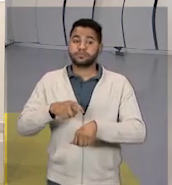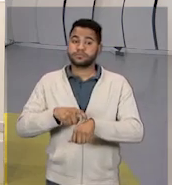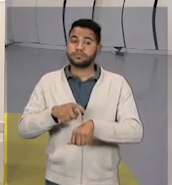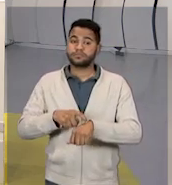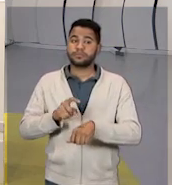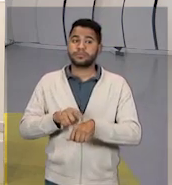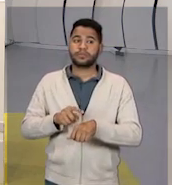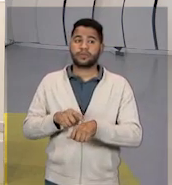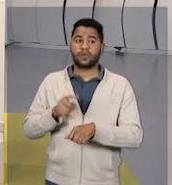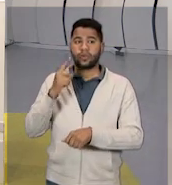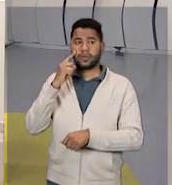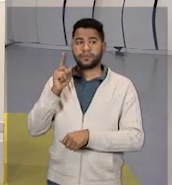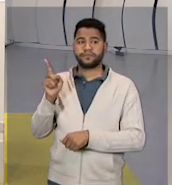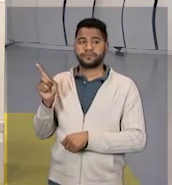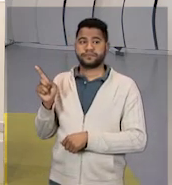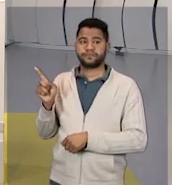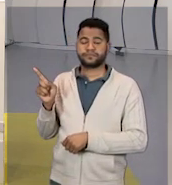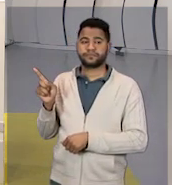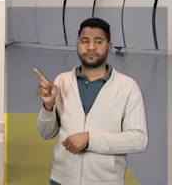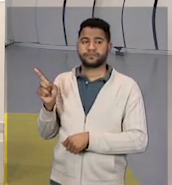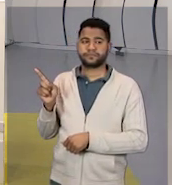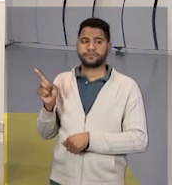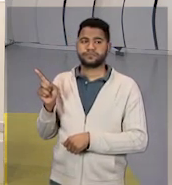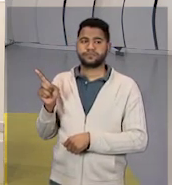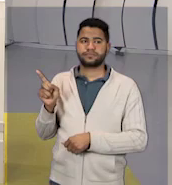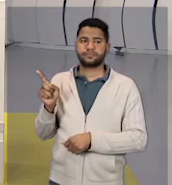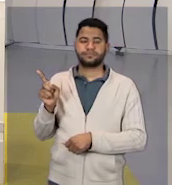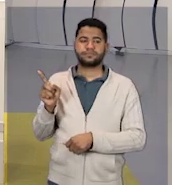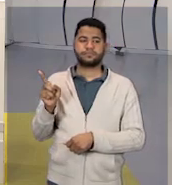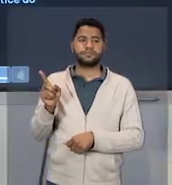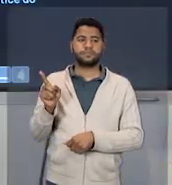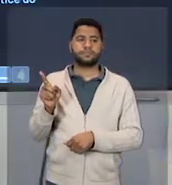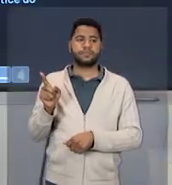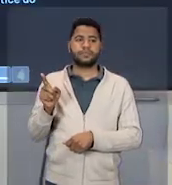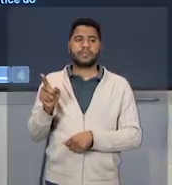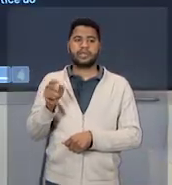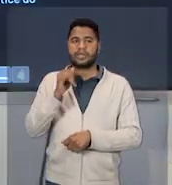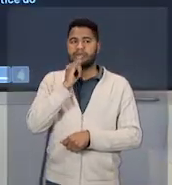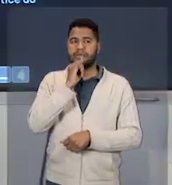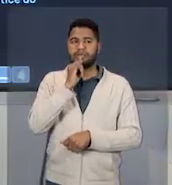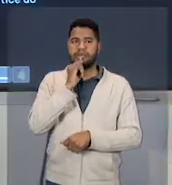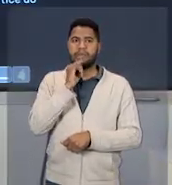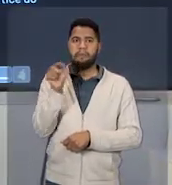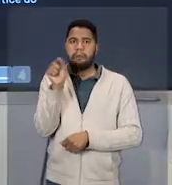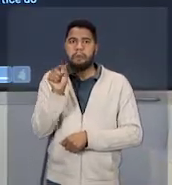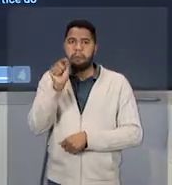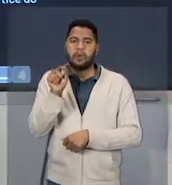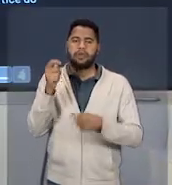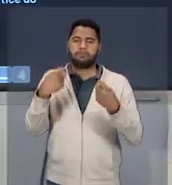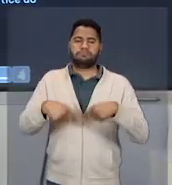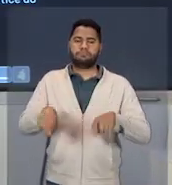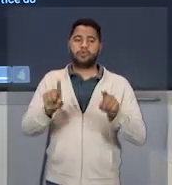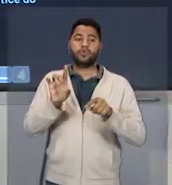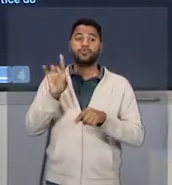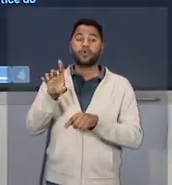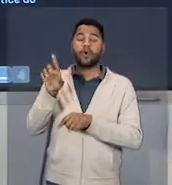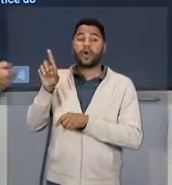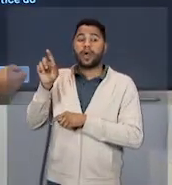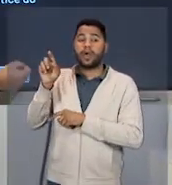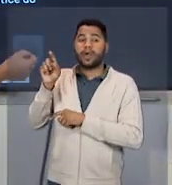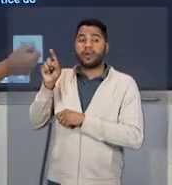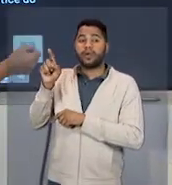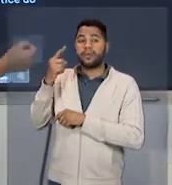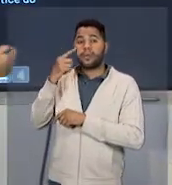é uma para cá, tá vendo? Ó? Não vai ficar colocando uma bolota aqui, não. Eu estou colocando a